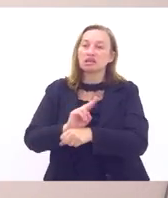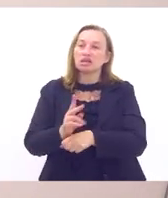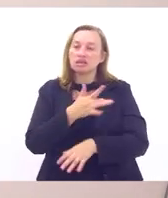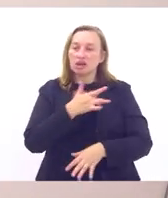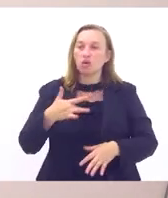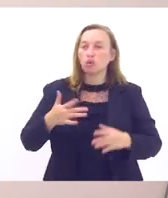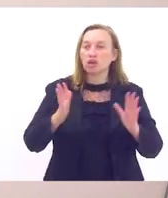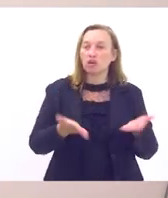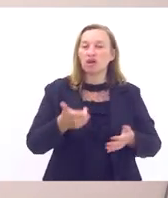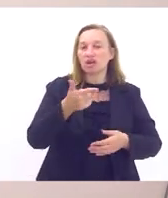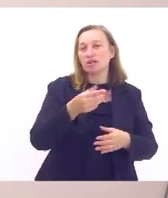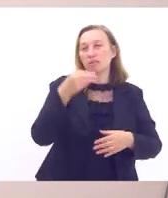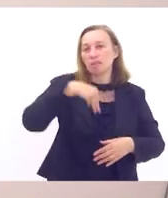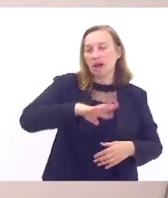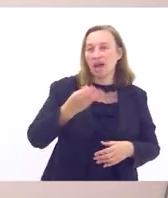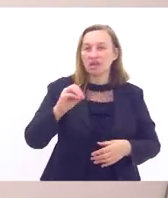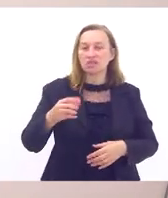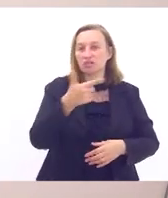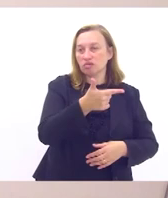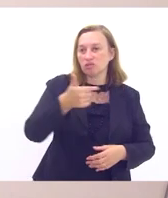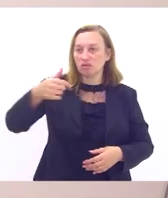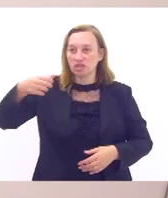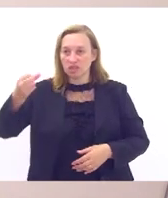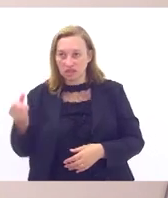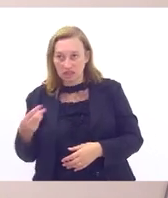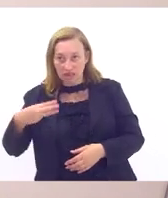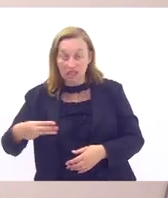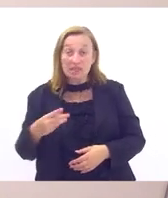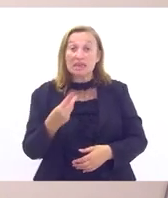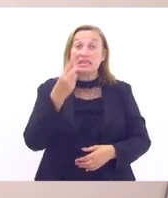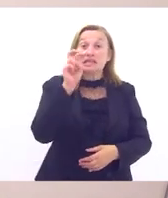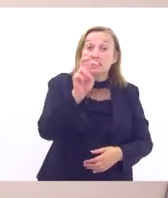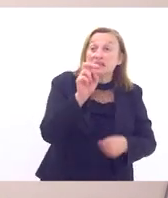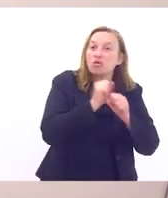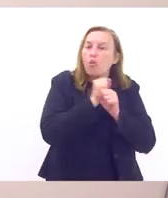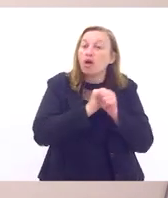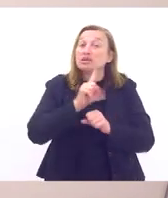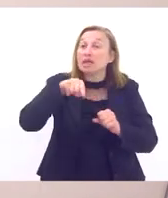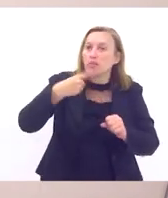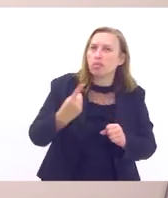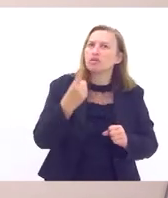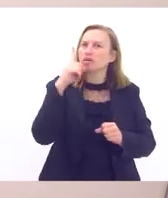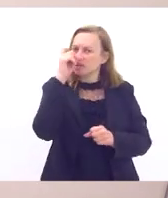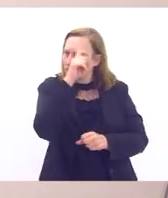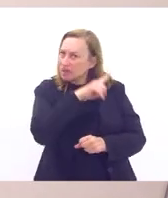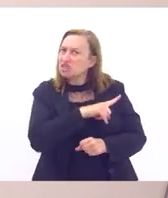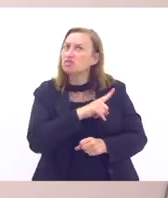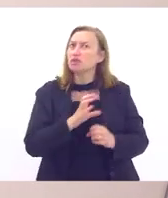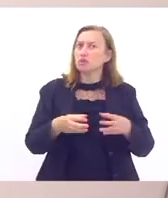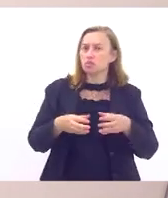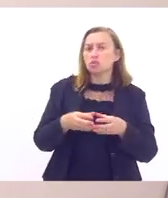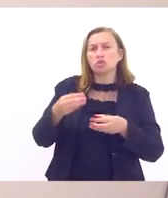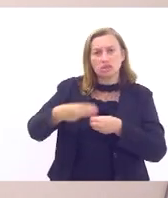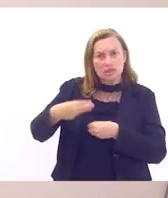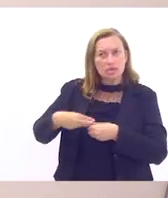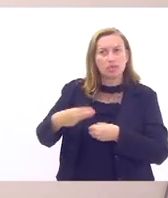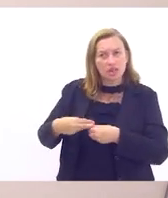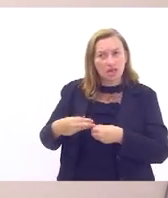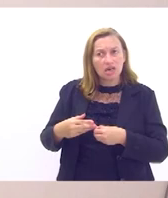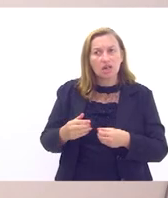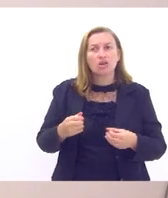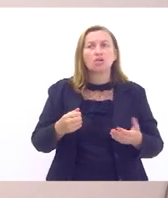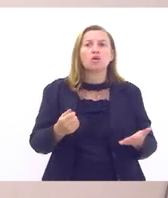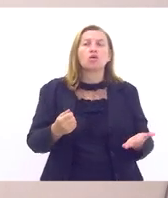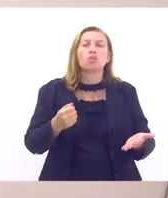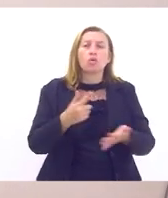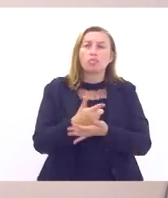março de 2023, depois de 5 anos. Então, só para dar um exemplo de como é difícil, às vezes, na ponta, executar esse tipo